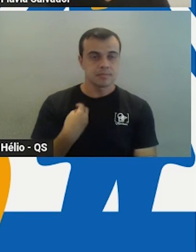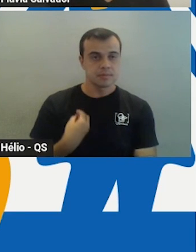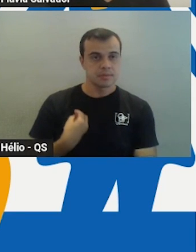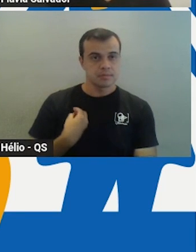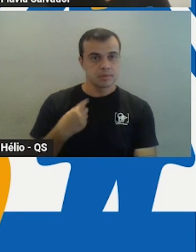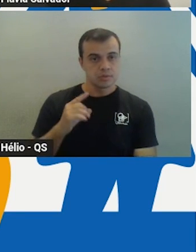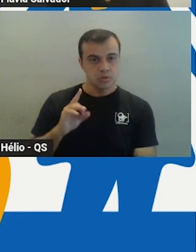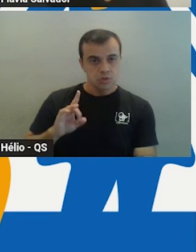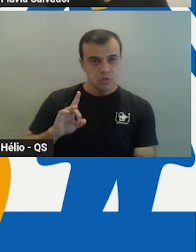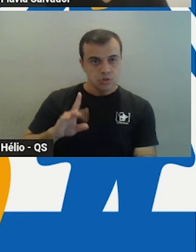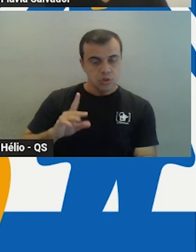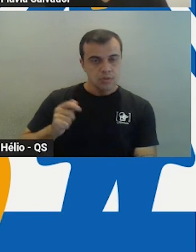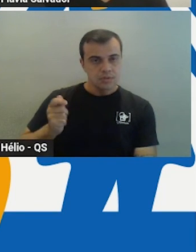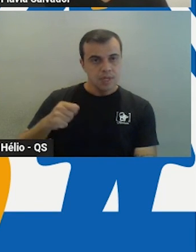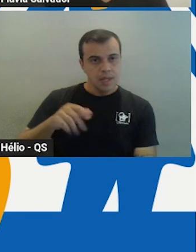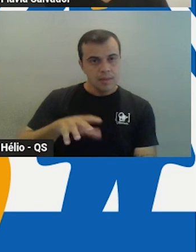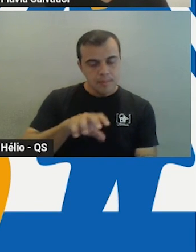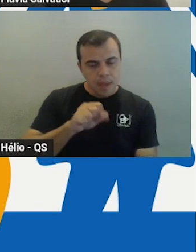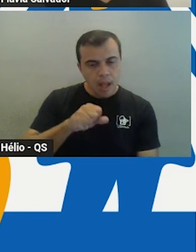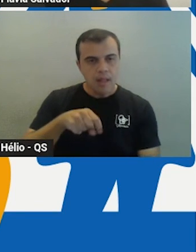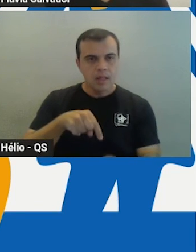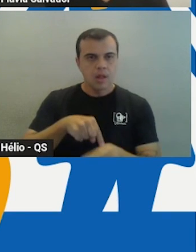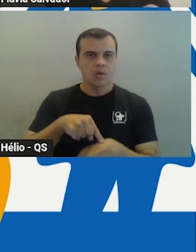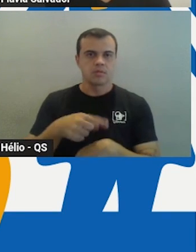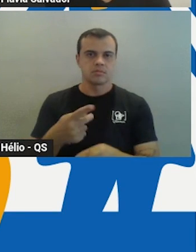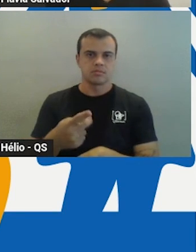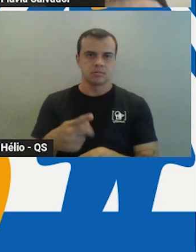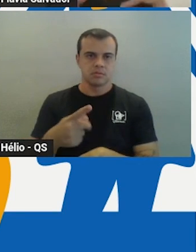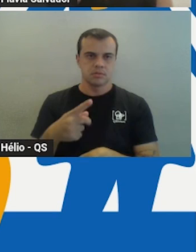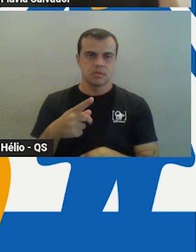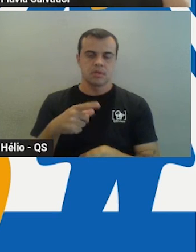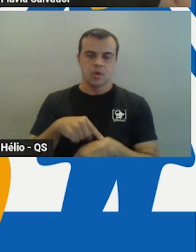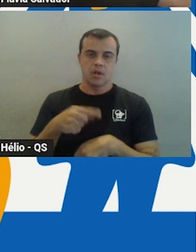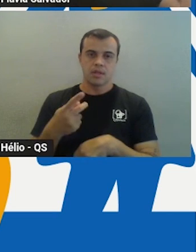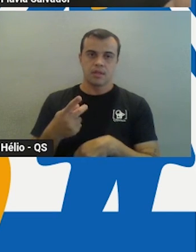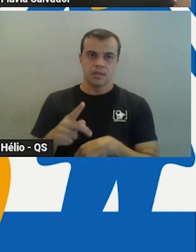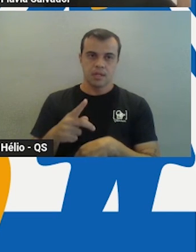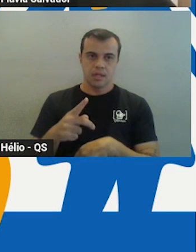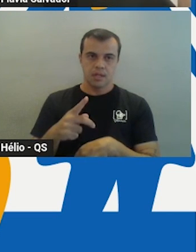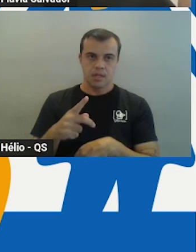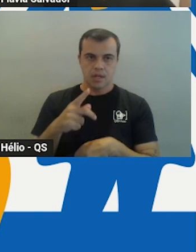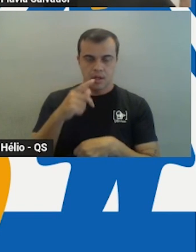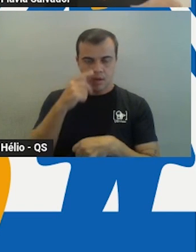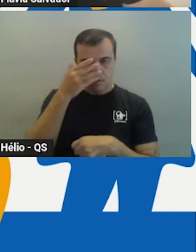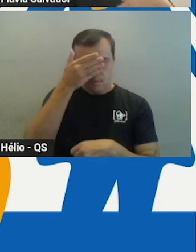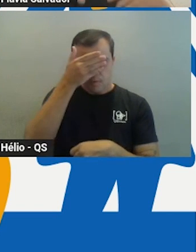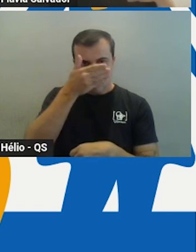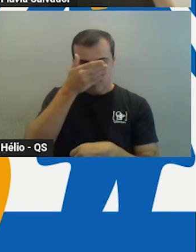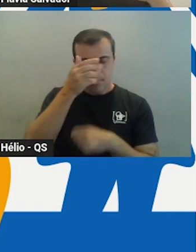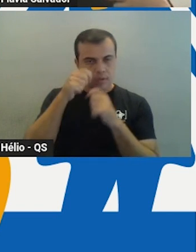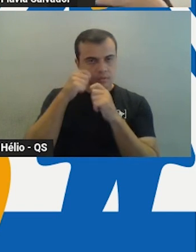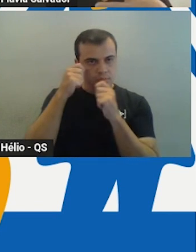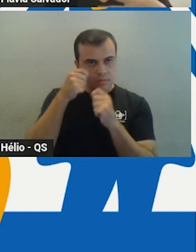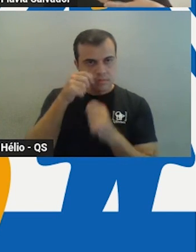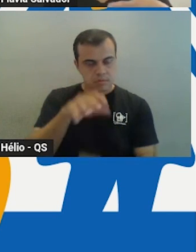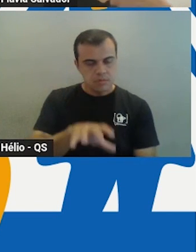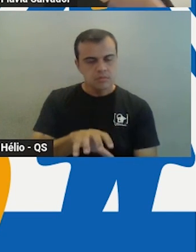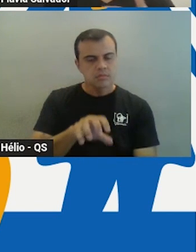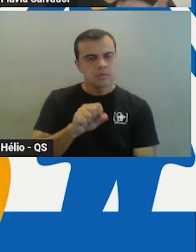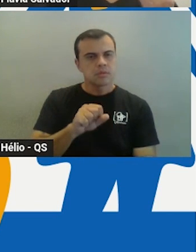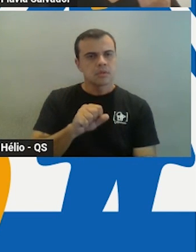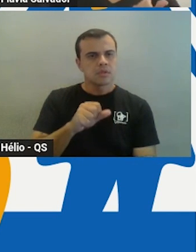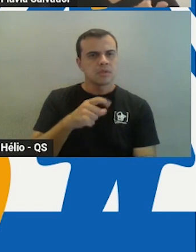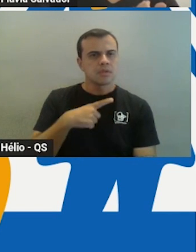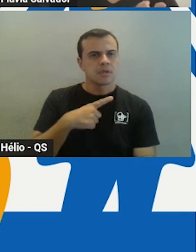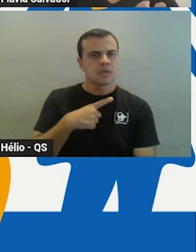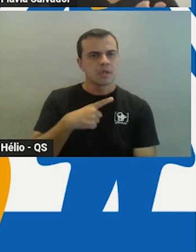vai pegar esse bichinho na hora que for a vez dele. Quando for a vez dele, de olhinho vendado, e aí a gente pensa, se